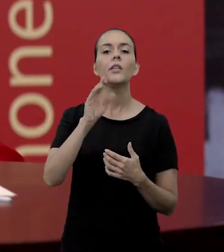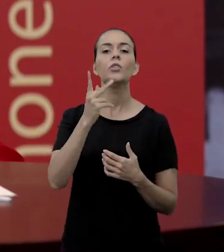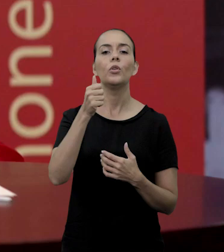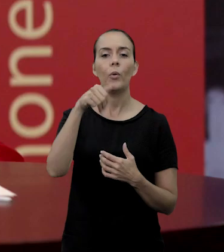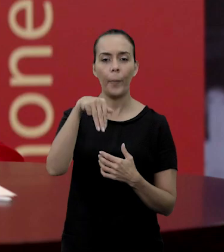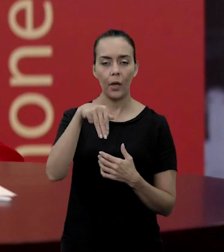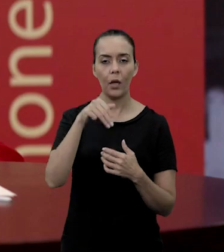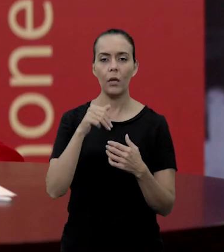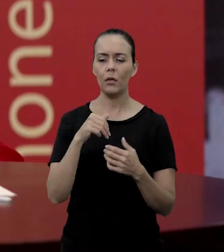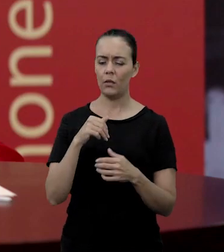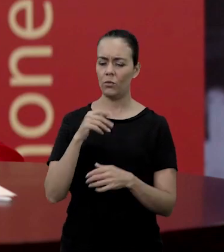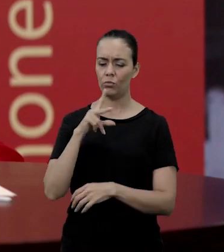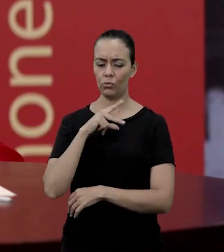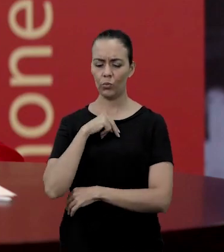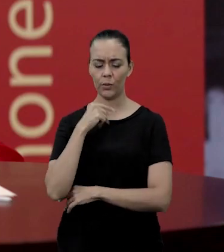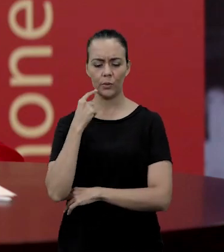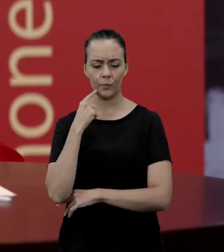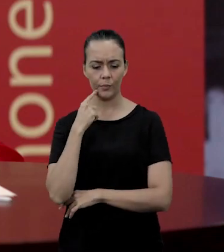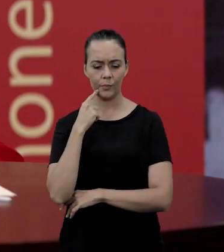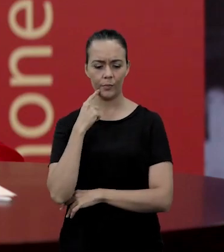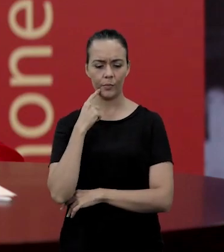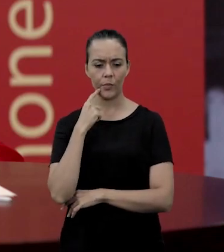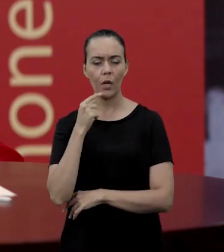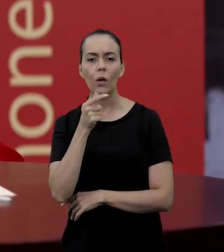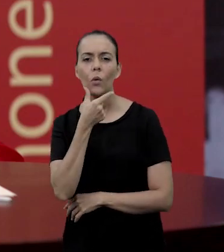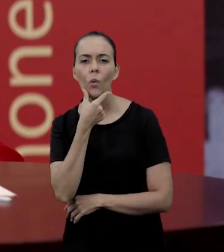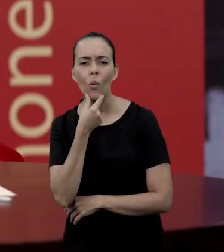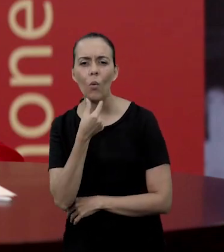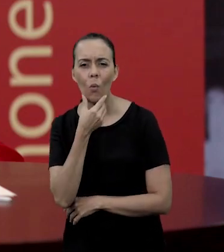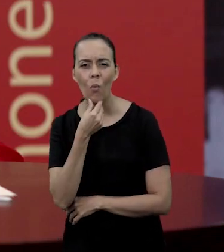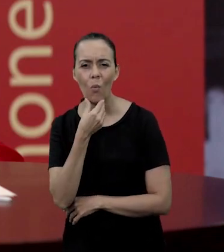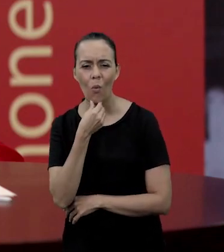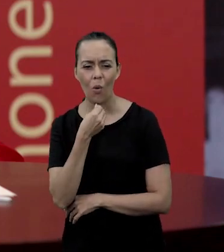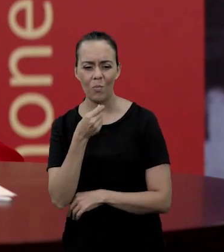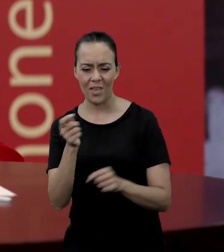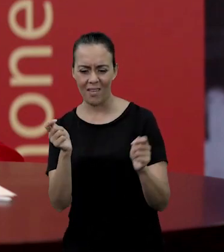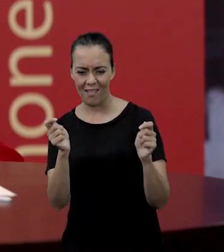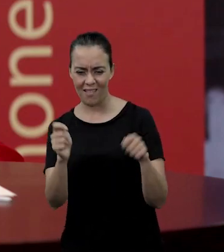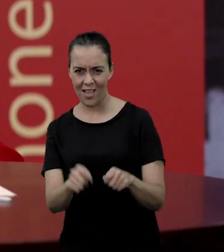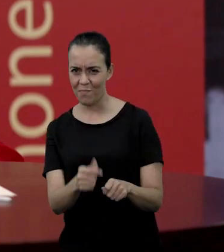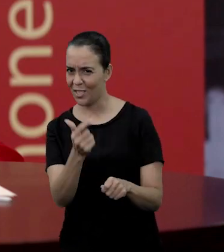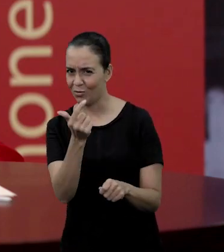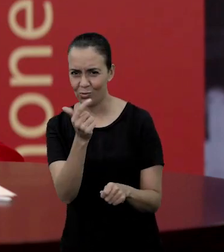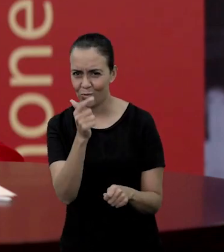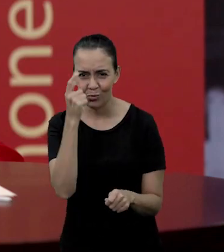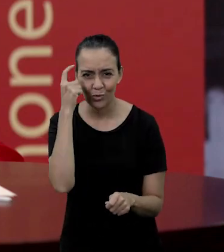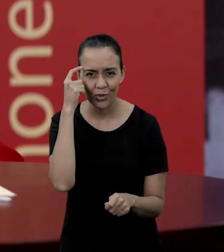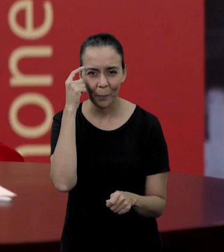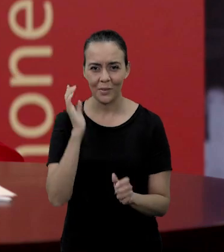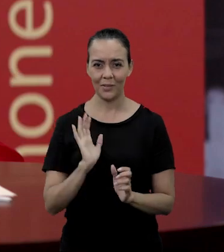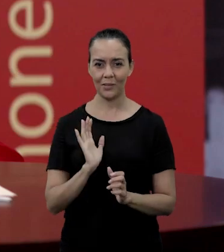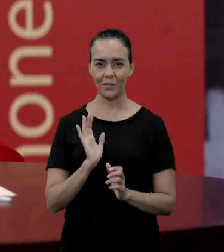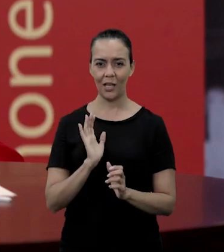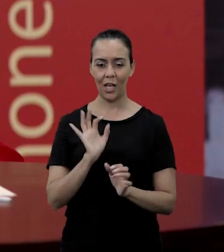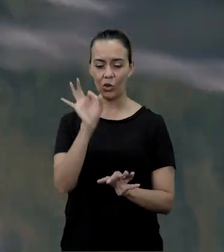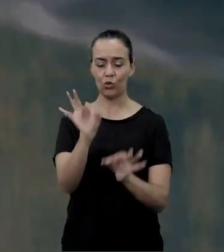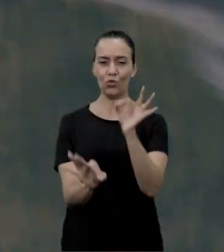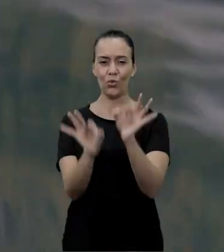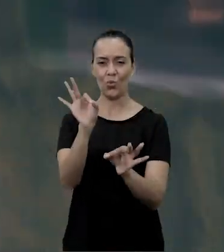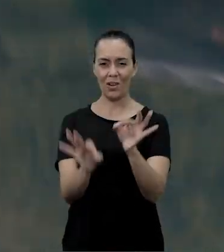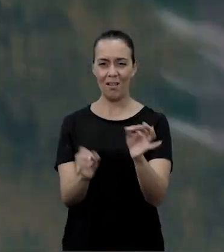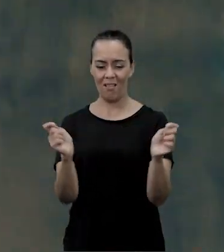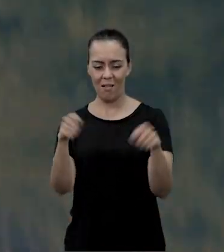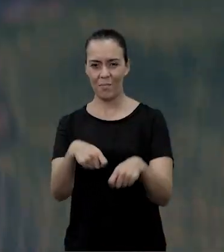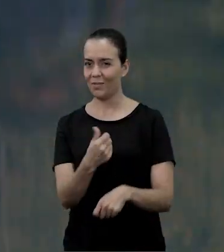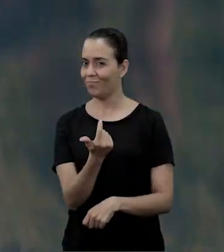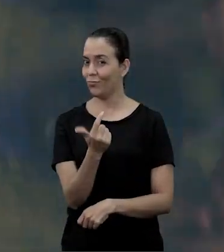que claramente Adolf Eichmann, era uma pessoa incapaz de pensar, incapaz de julgar. Então,